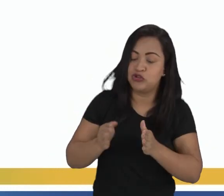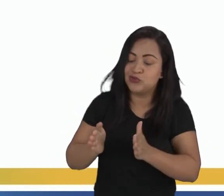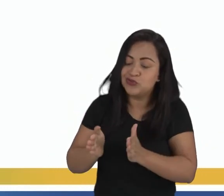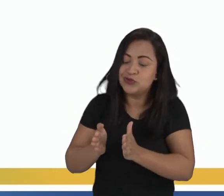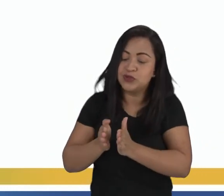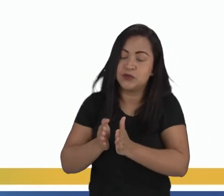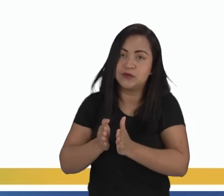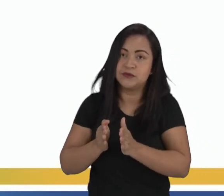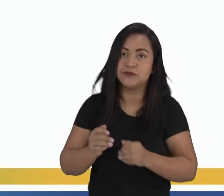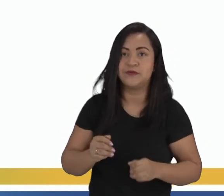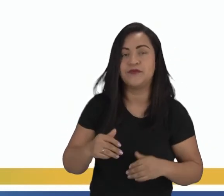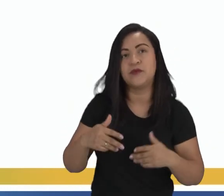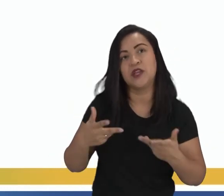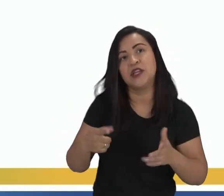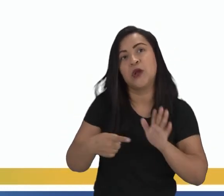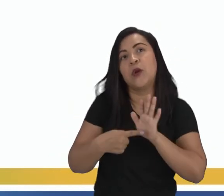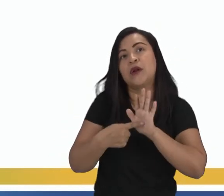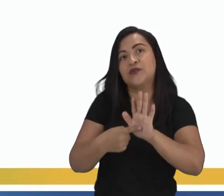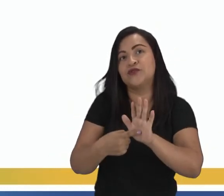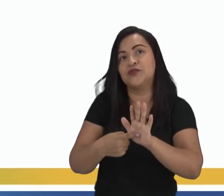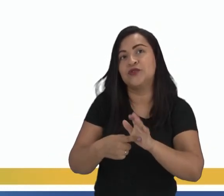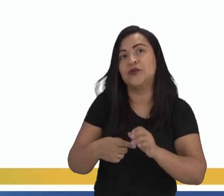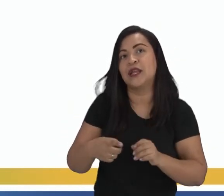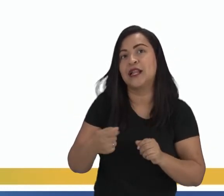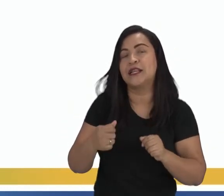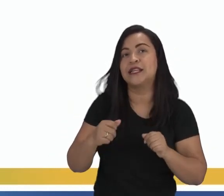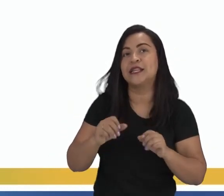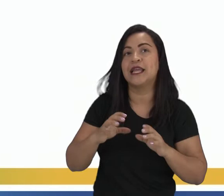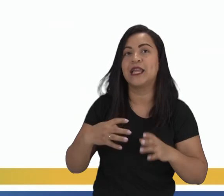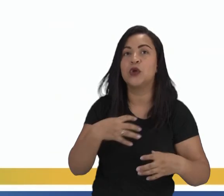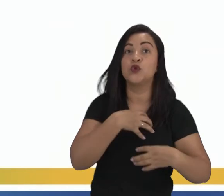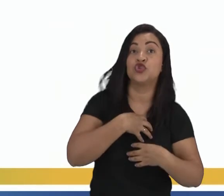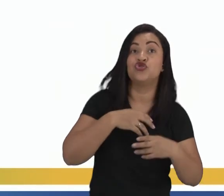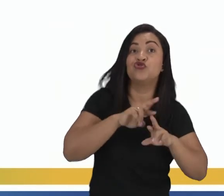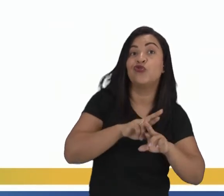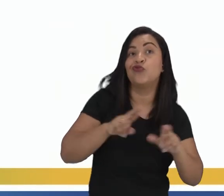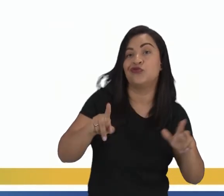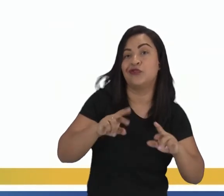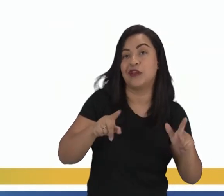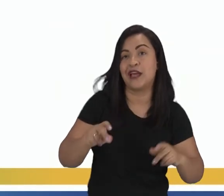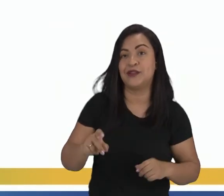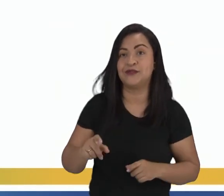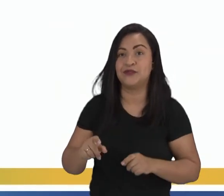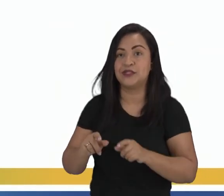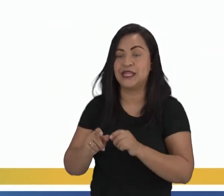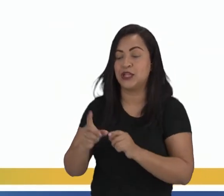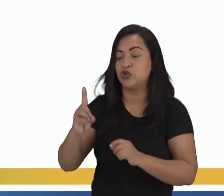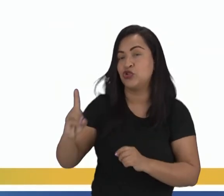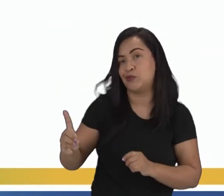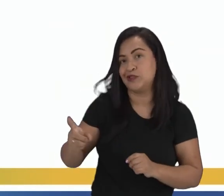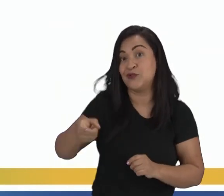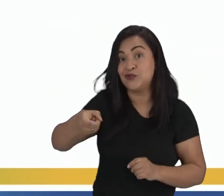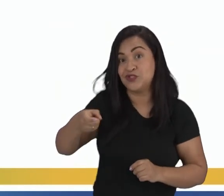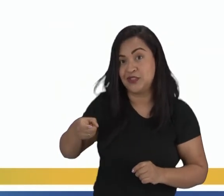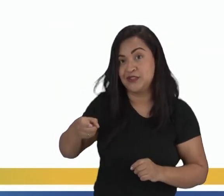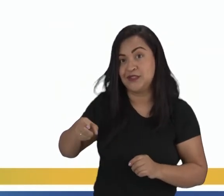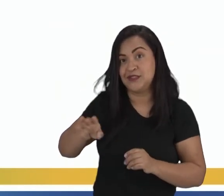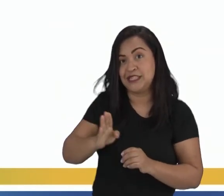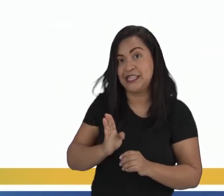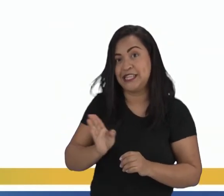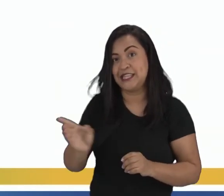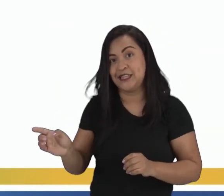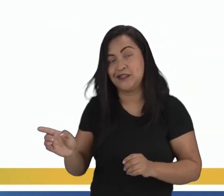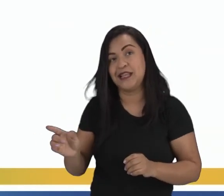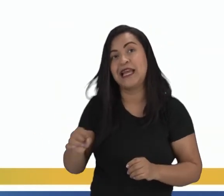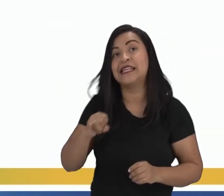negativo indica que a força elástica Fel tem sentido contrário ao deslocamento X. Como assim? Se eu estico a mola, é a minha